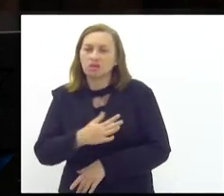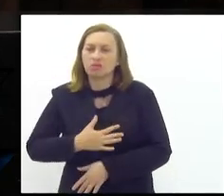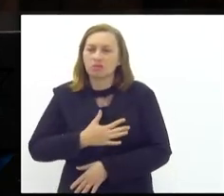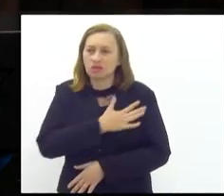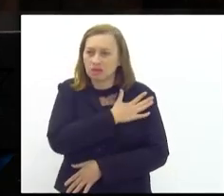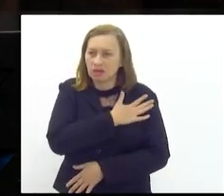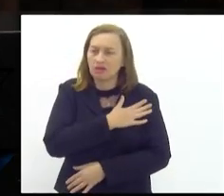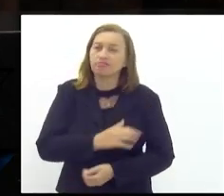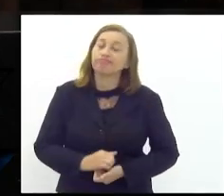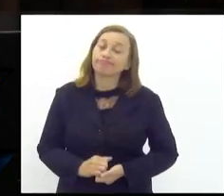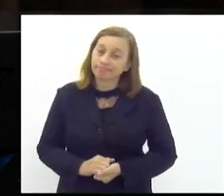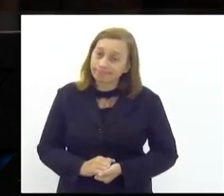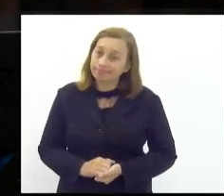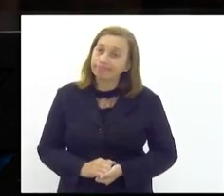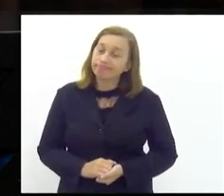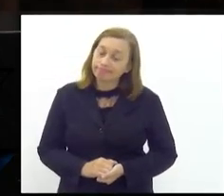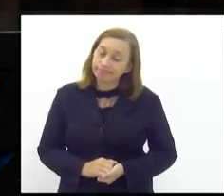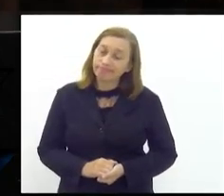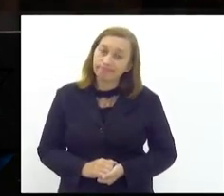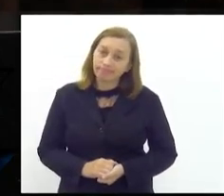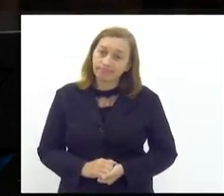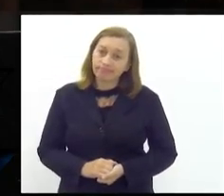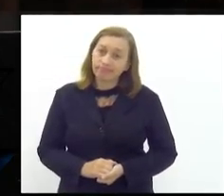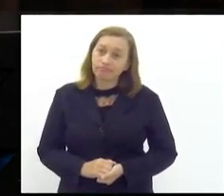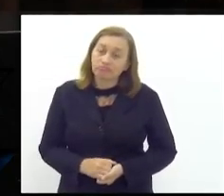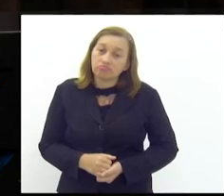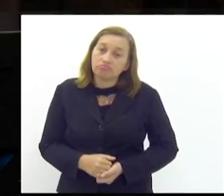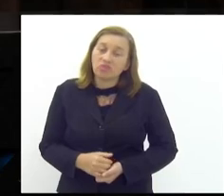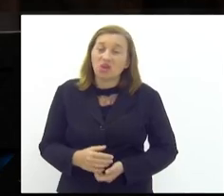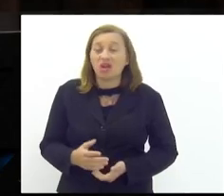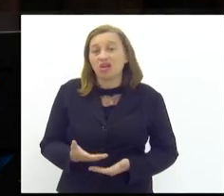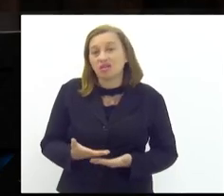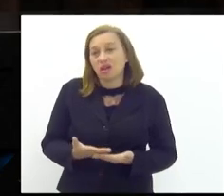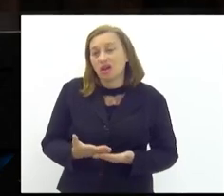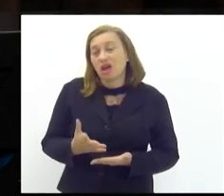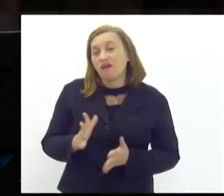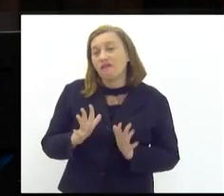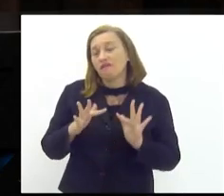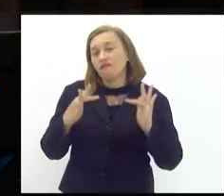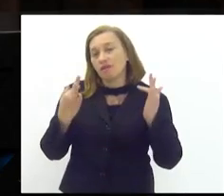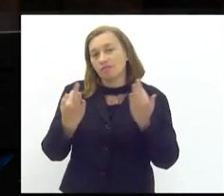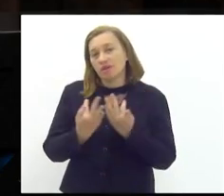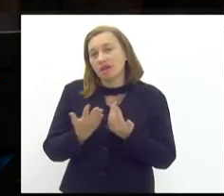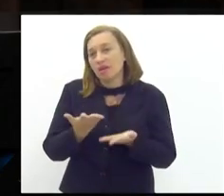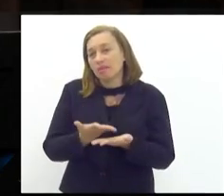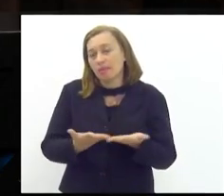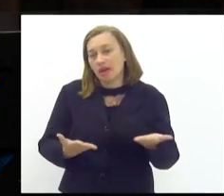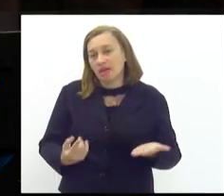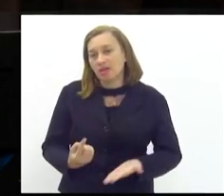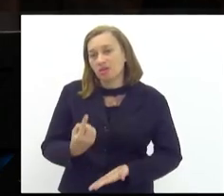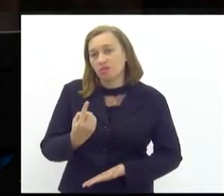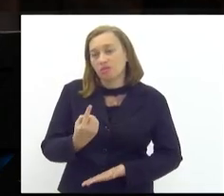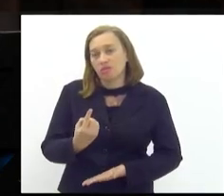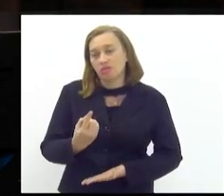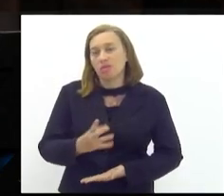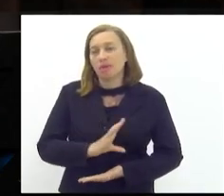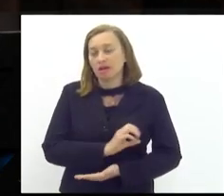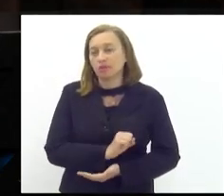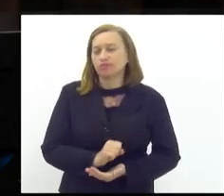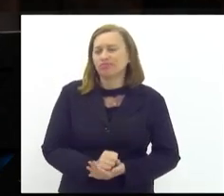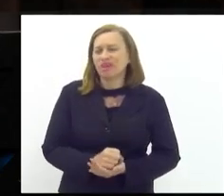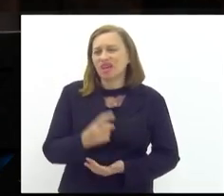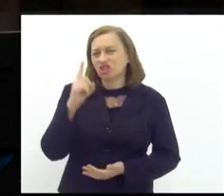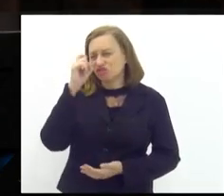né que deixam família filhos esposas etc é muito duro isso